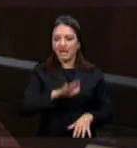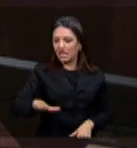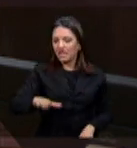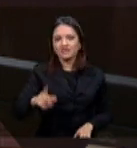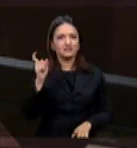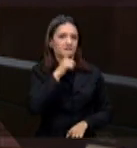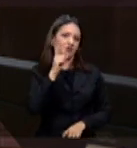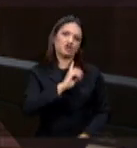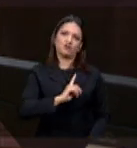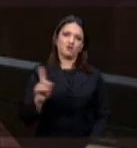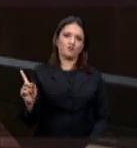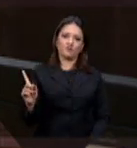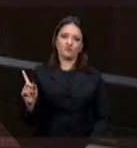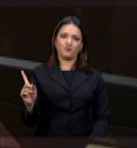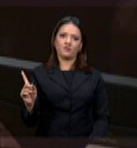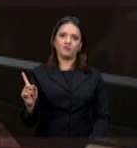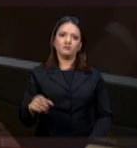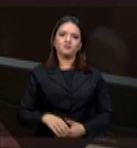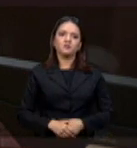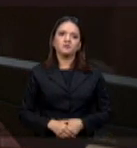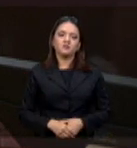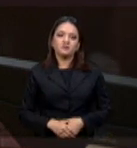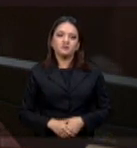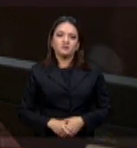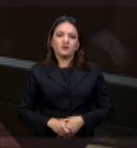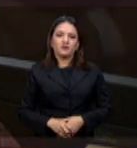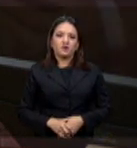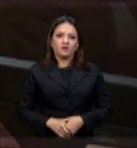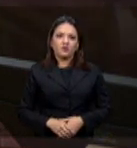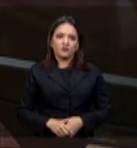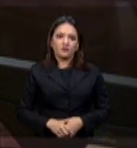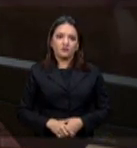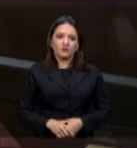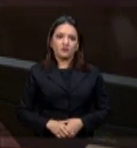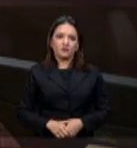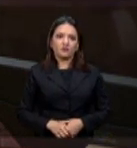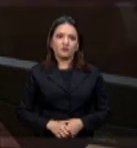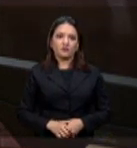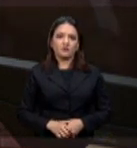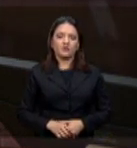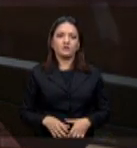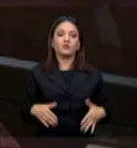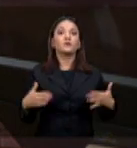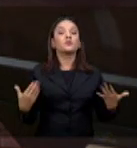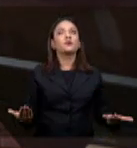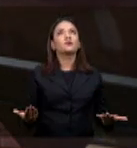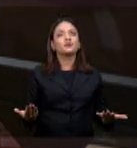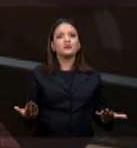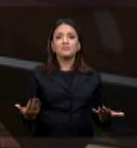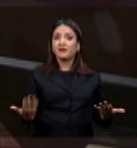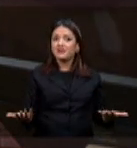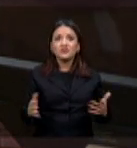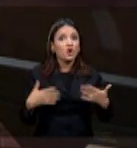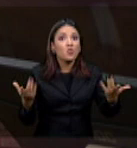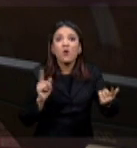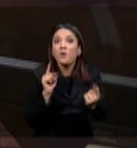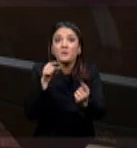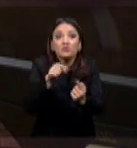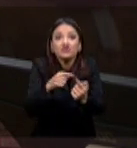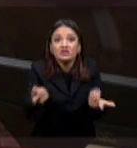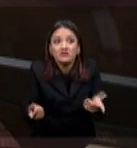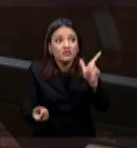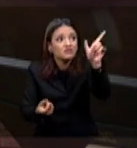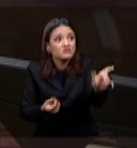mentem. Aí eu cheguei naquela outra questão, né? Mas o que que leva o estuprador a cometer esse